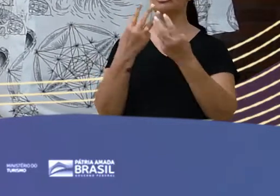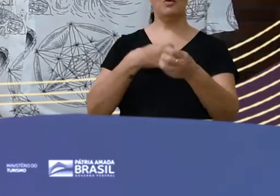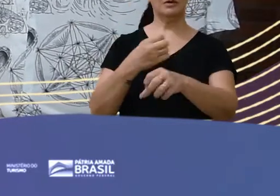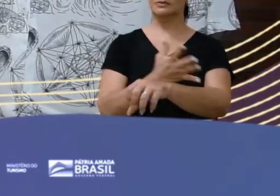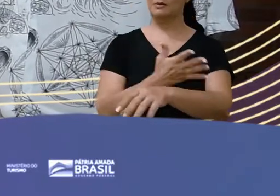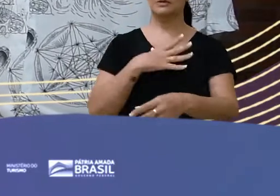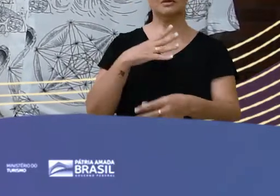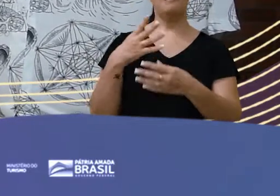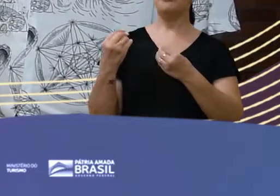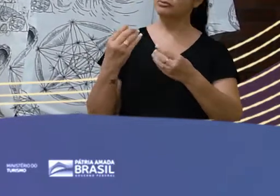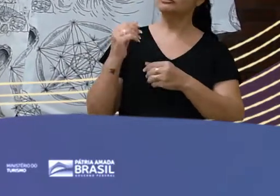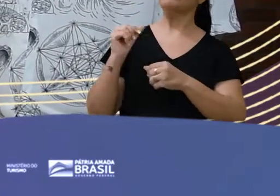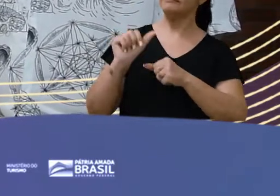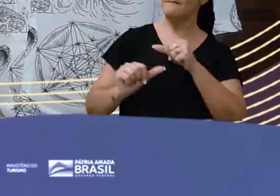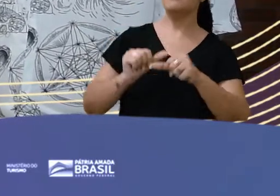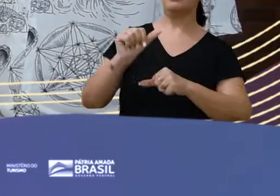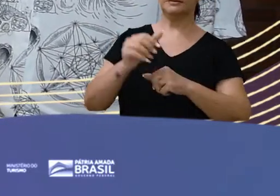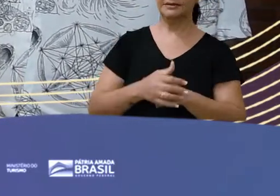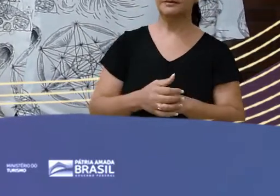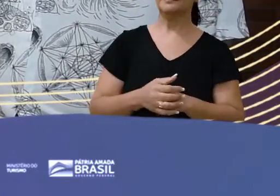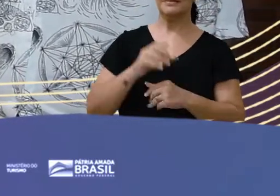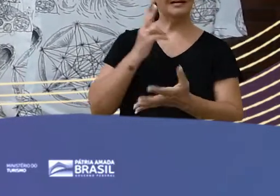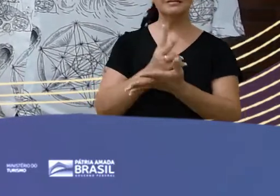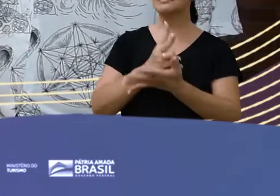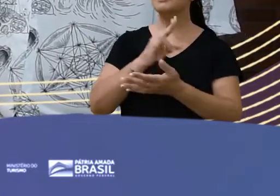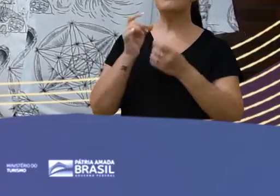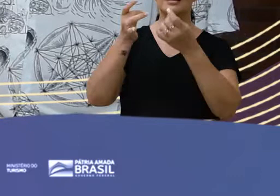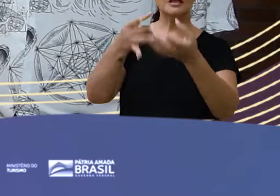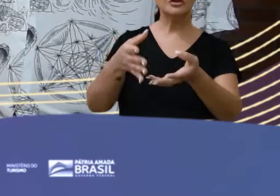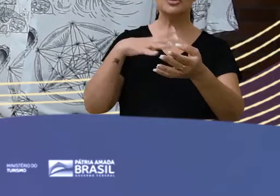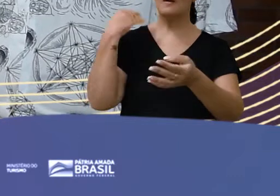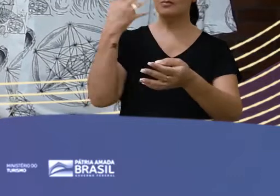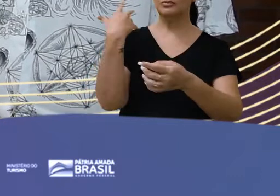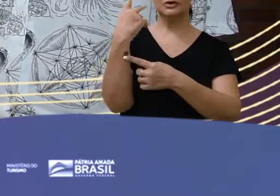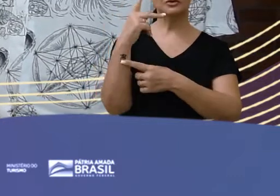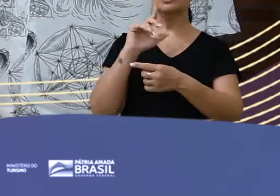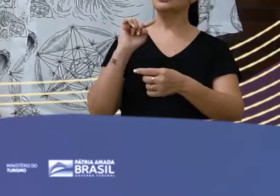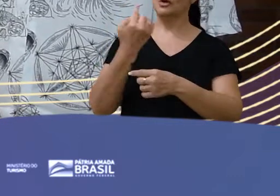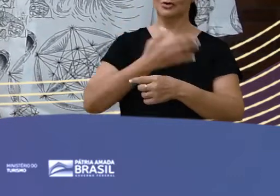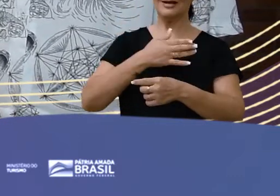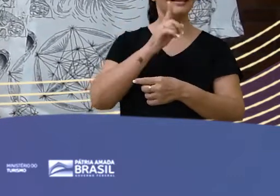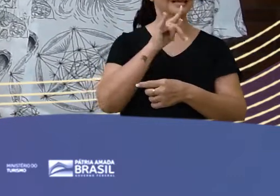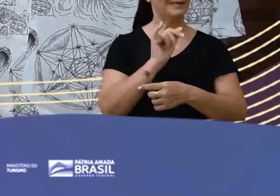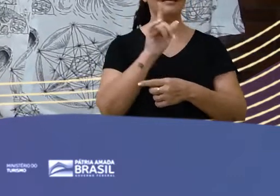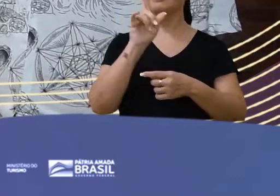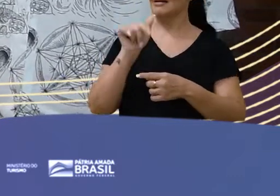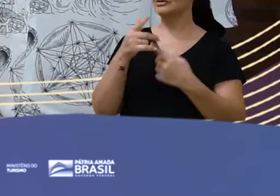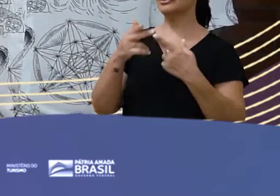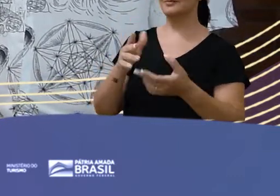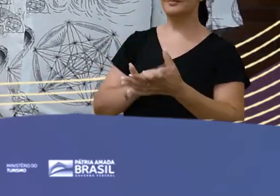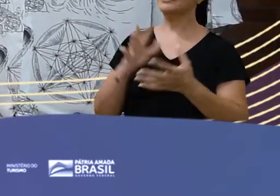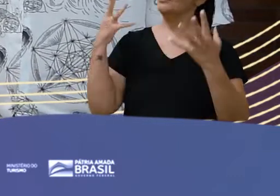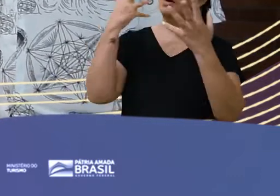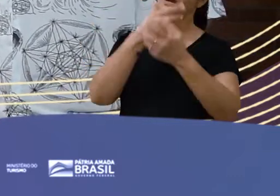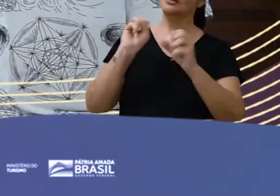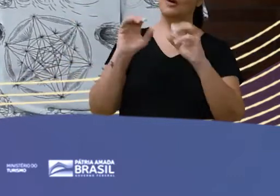desse não se emocionar. Muito impactante. E ele sempre vai deixar a sua música em nossos corações, né, Zapata? É isso.